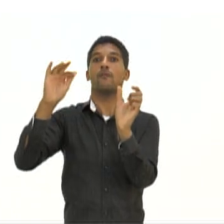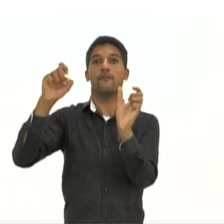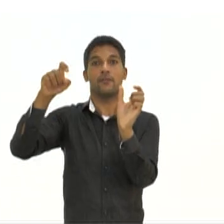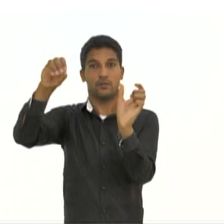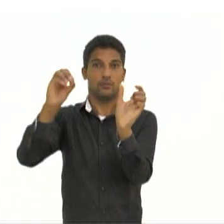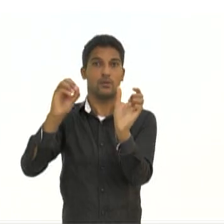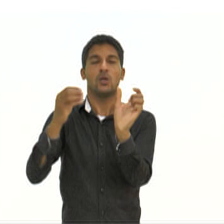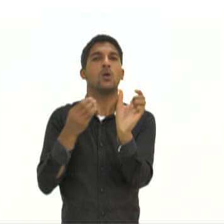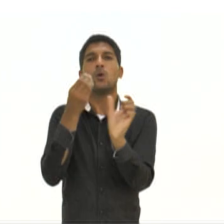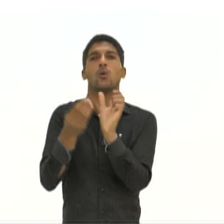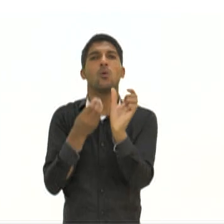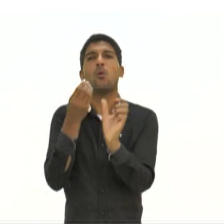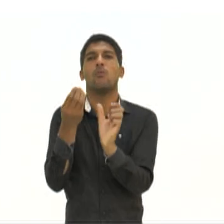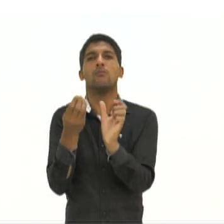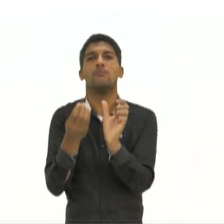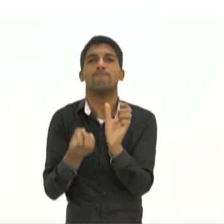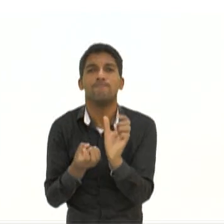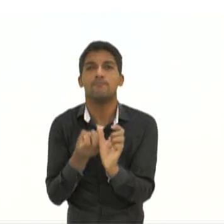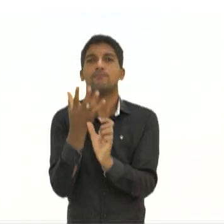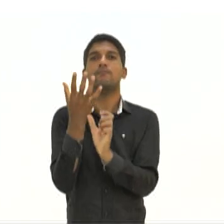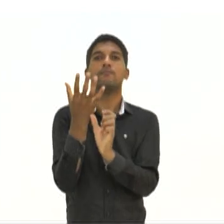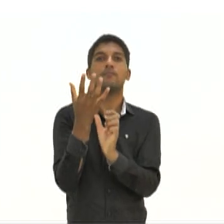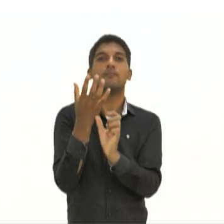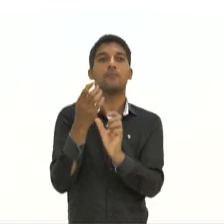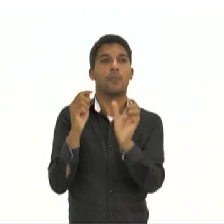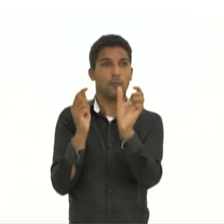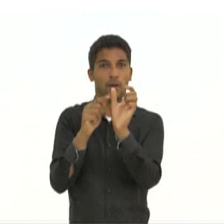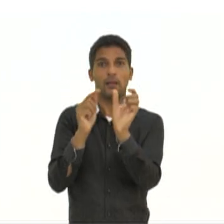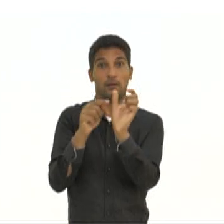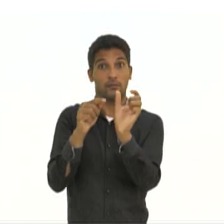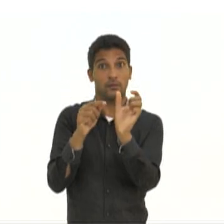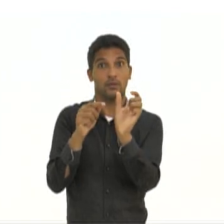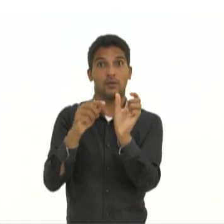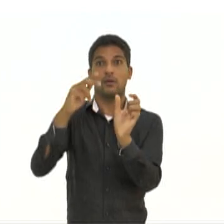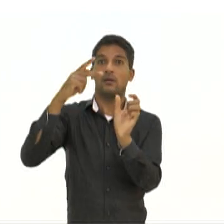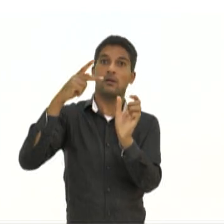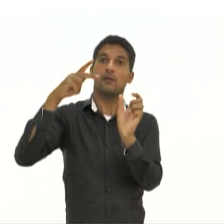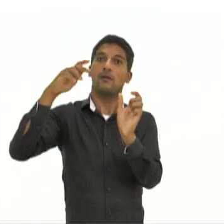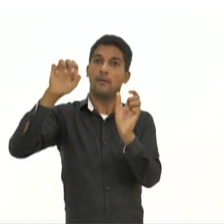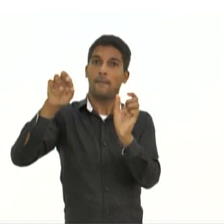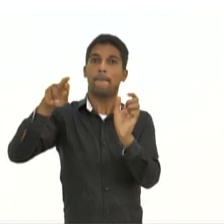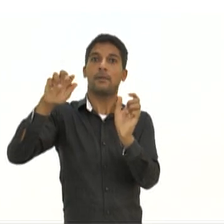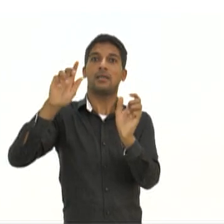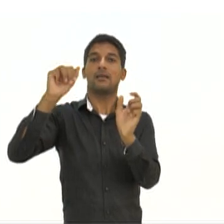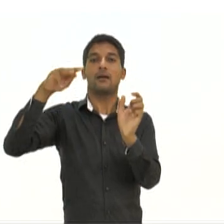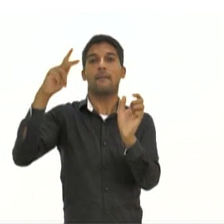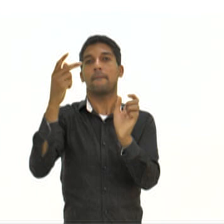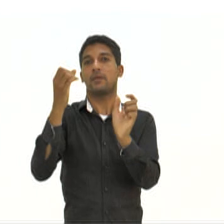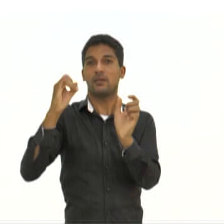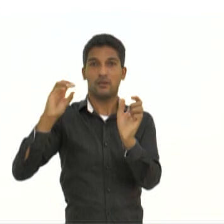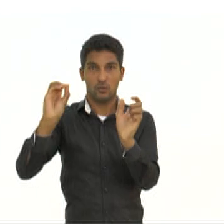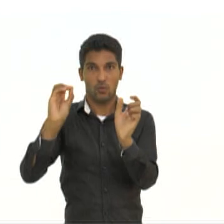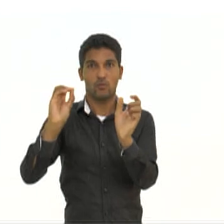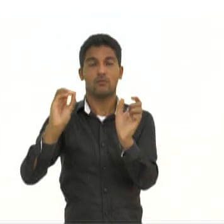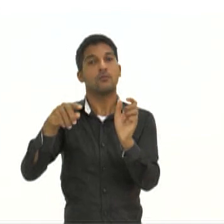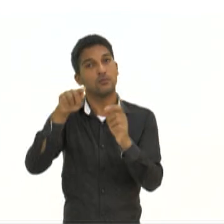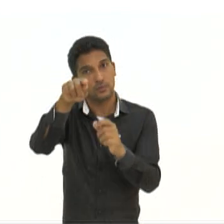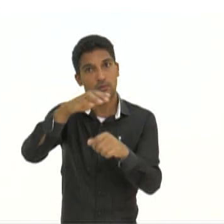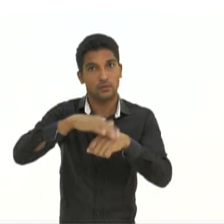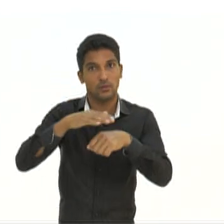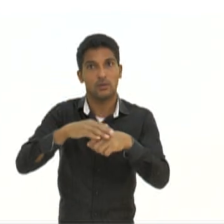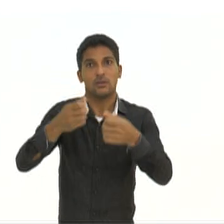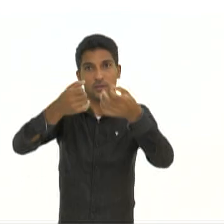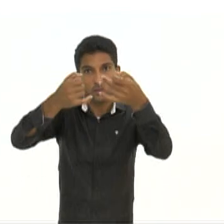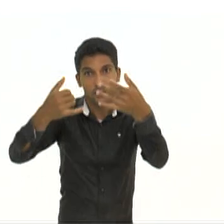escrevam aí, né, duas, três linhas explicando como que se deu essa construção da palavra pergaminho,